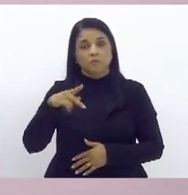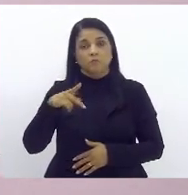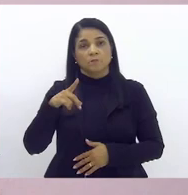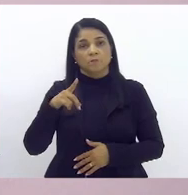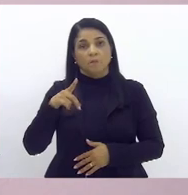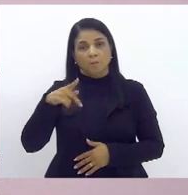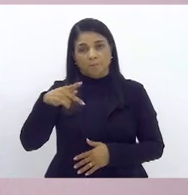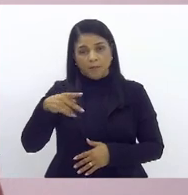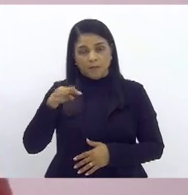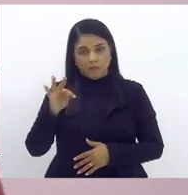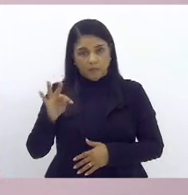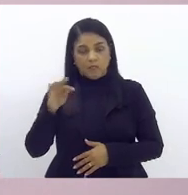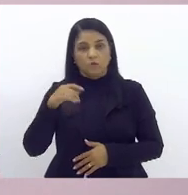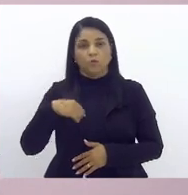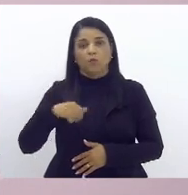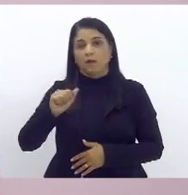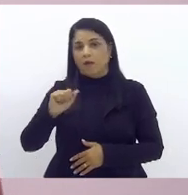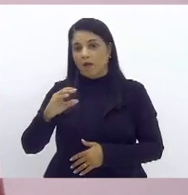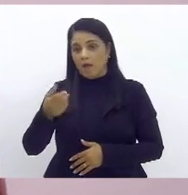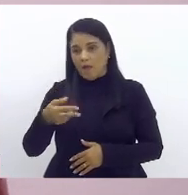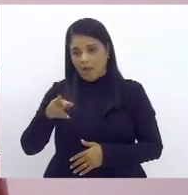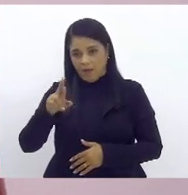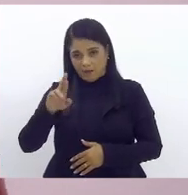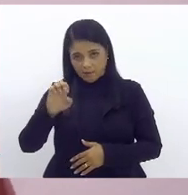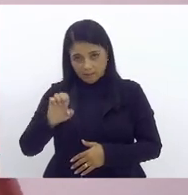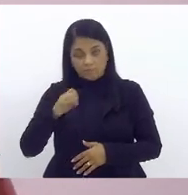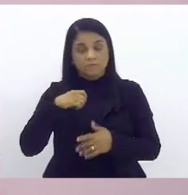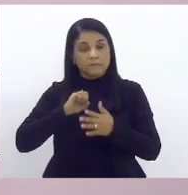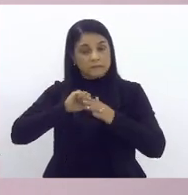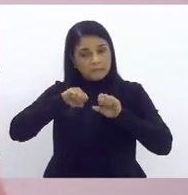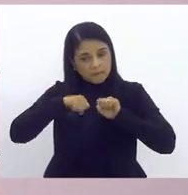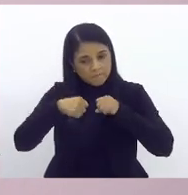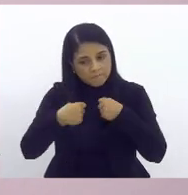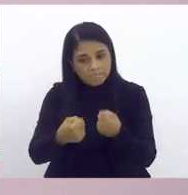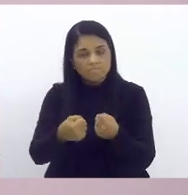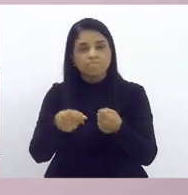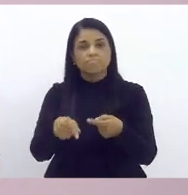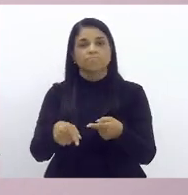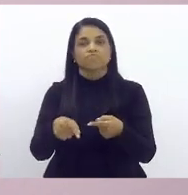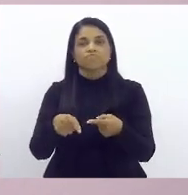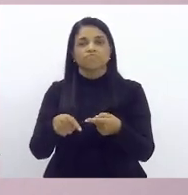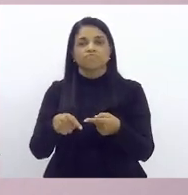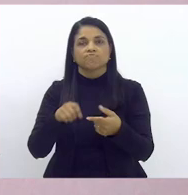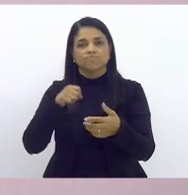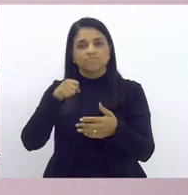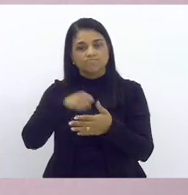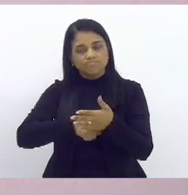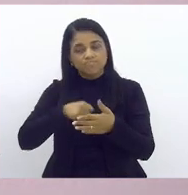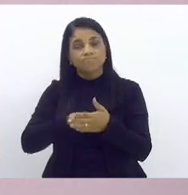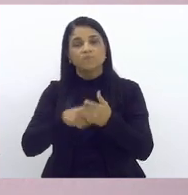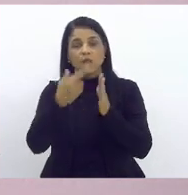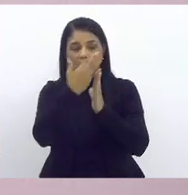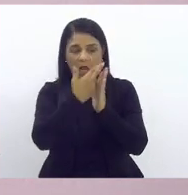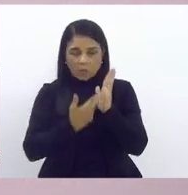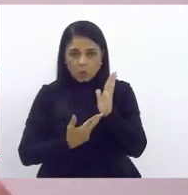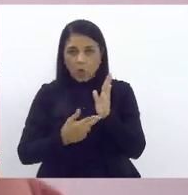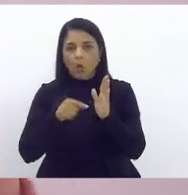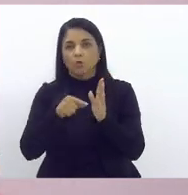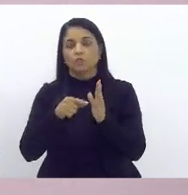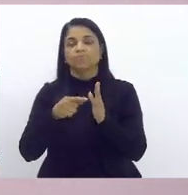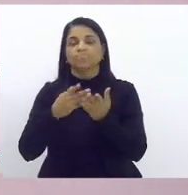essa nossa luta. E que ela já sinalizou que vai apresentar um voto, um relatório,